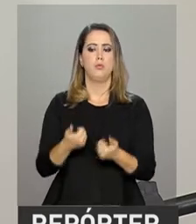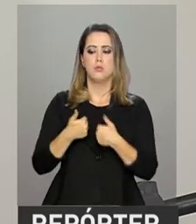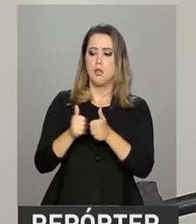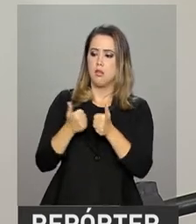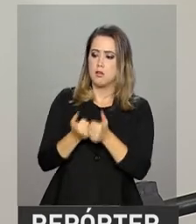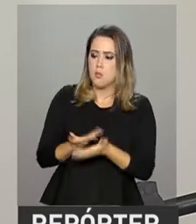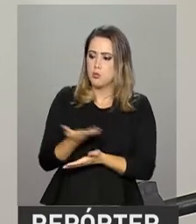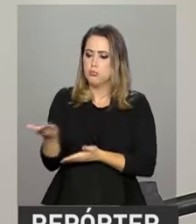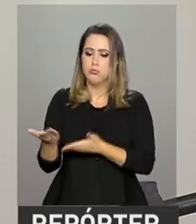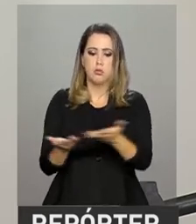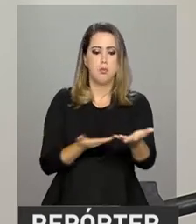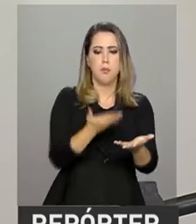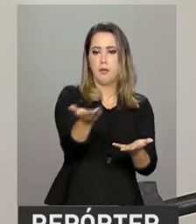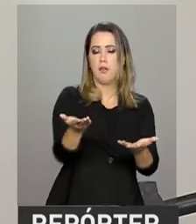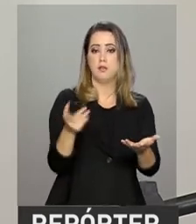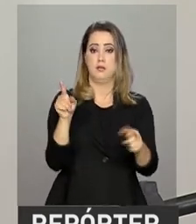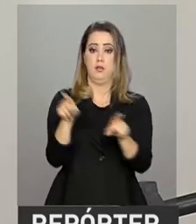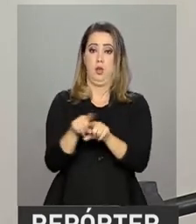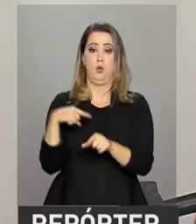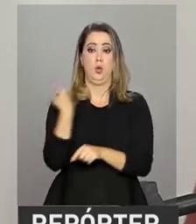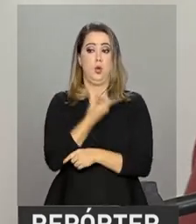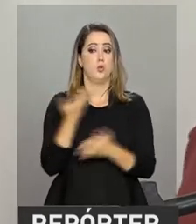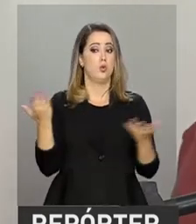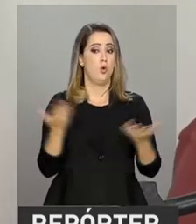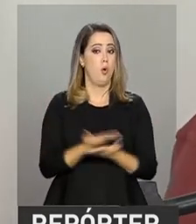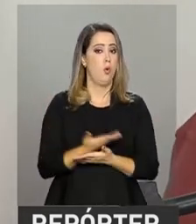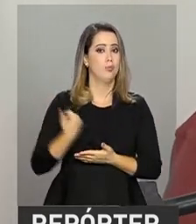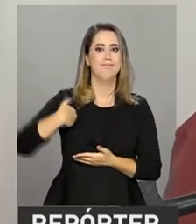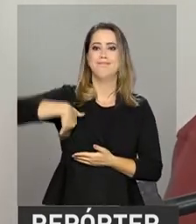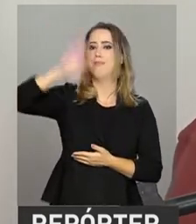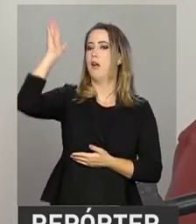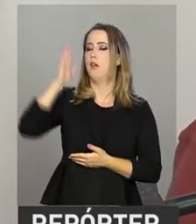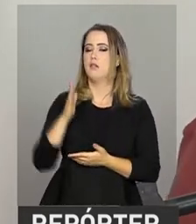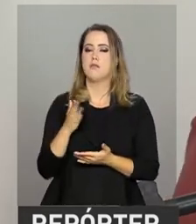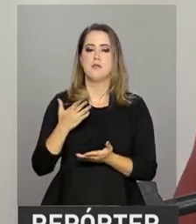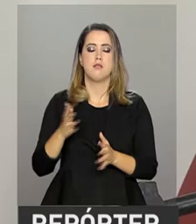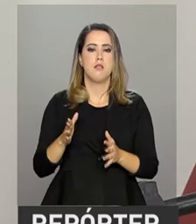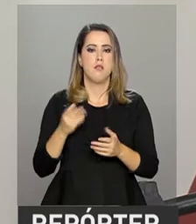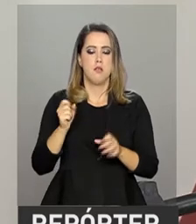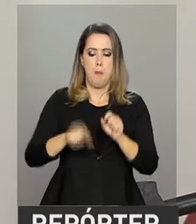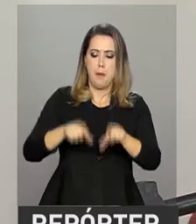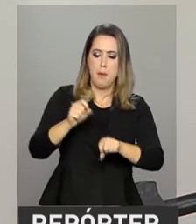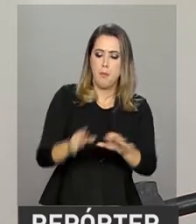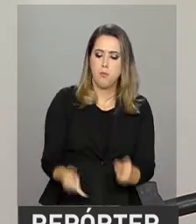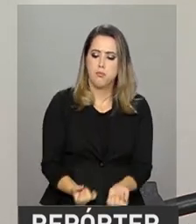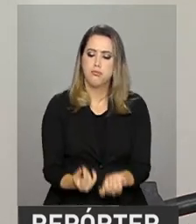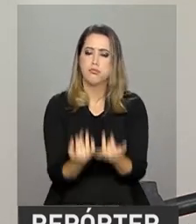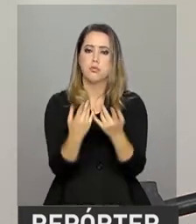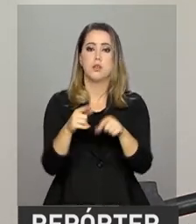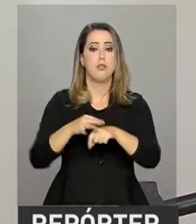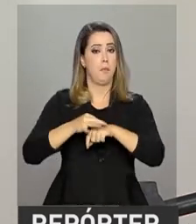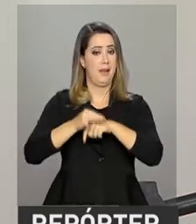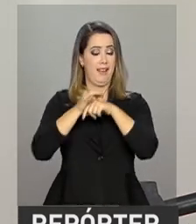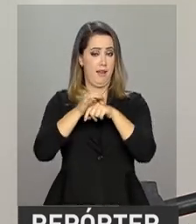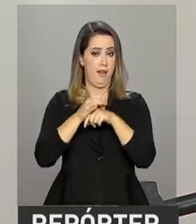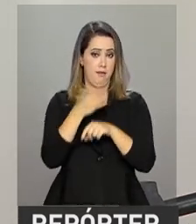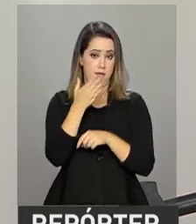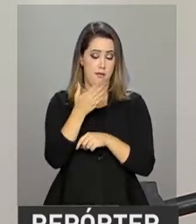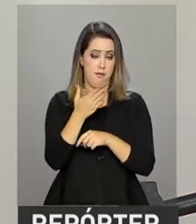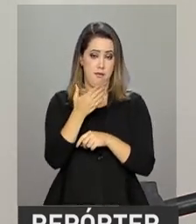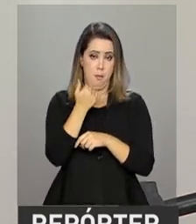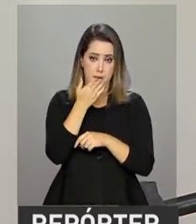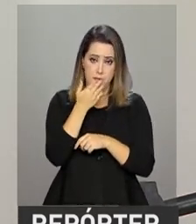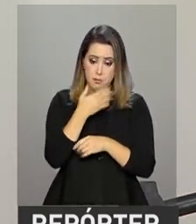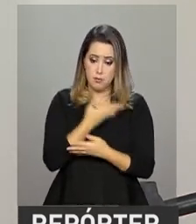somos hoje um dos maiores produtores de grãos e de proteína animal do mundo. E precisamos de